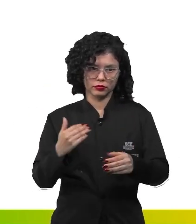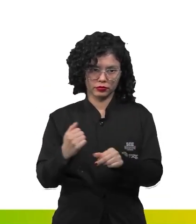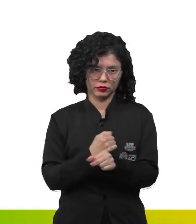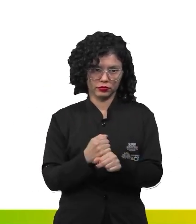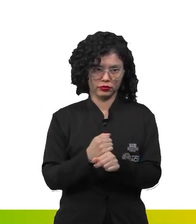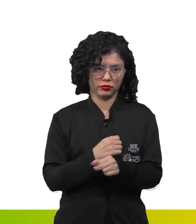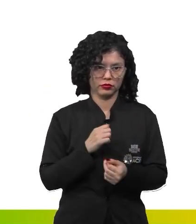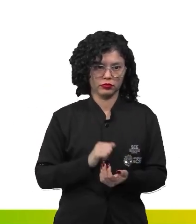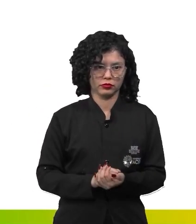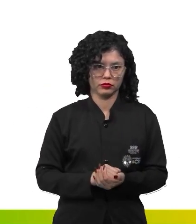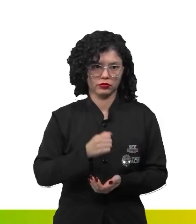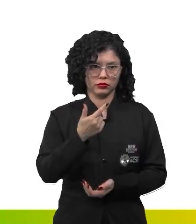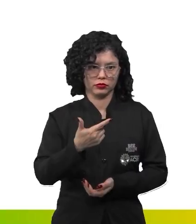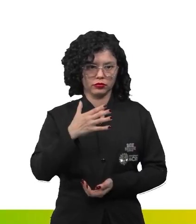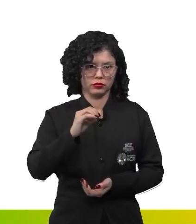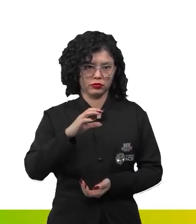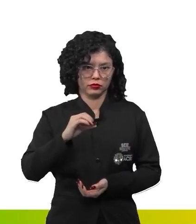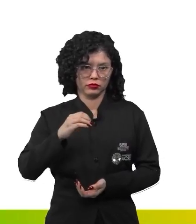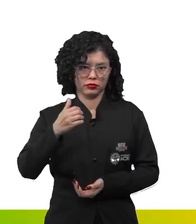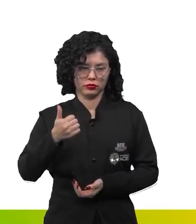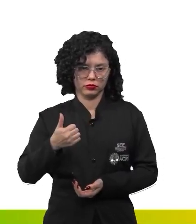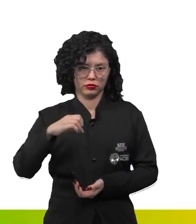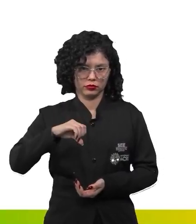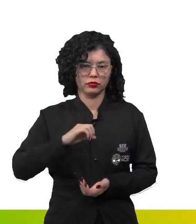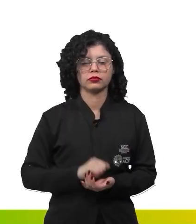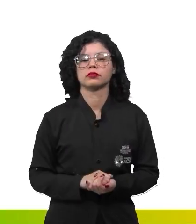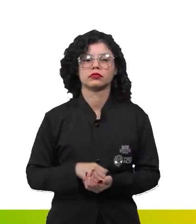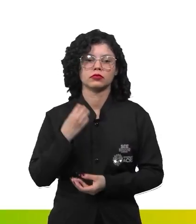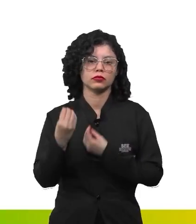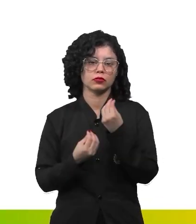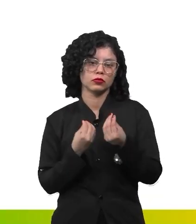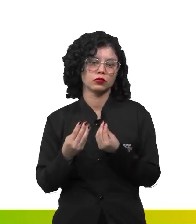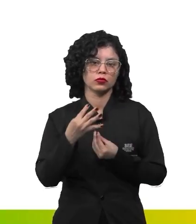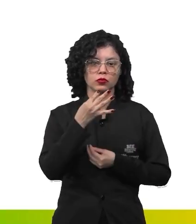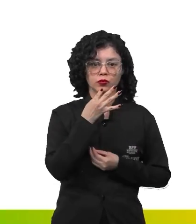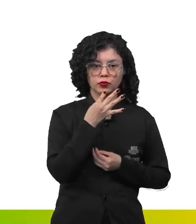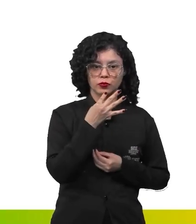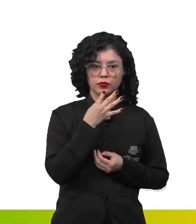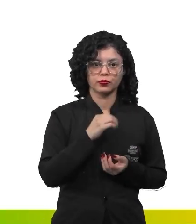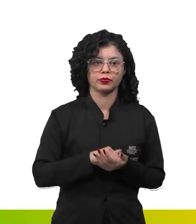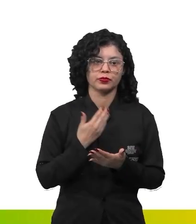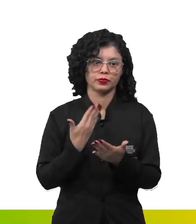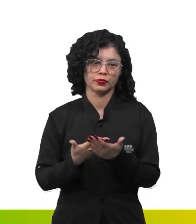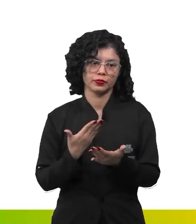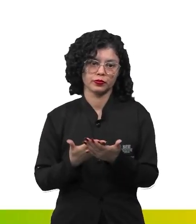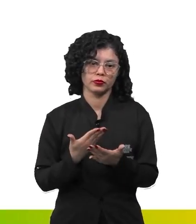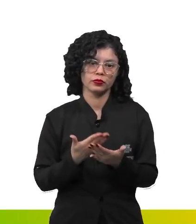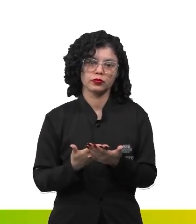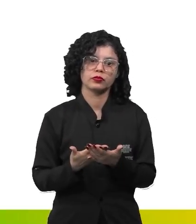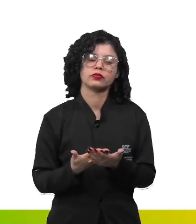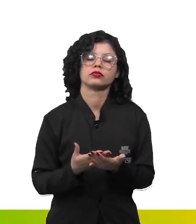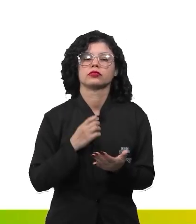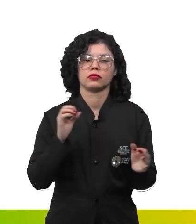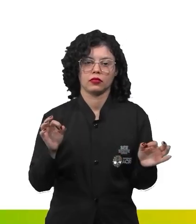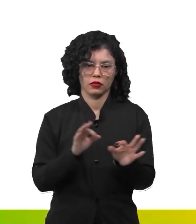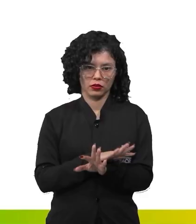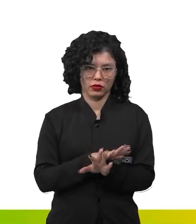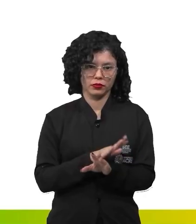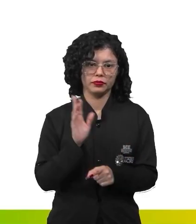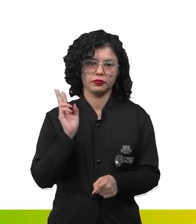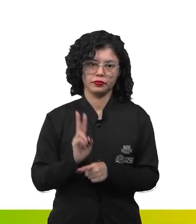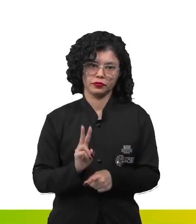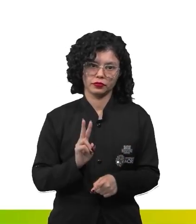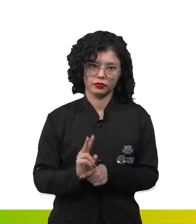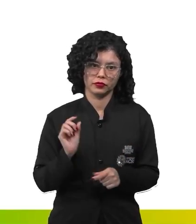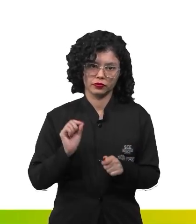de 2009. E como vocês têm conhecimento, os estudos sociológicos, eles acabam contribuindo